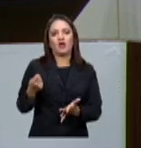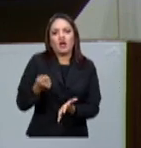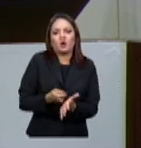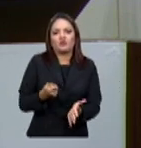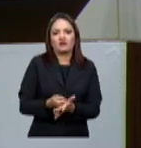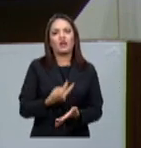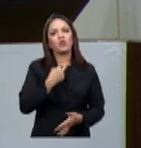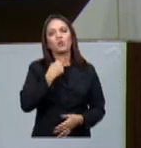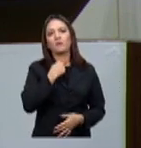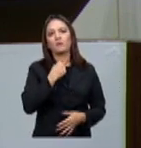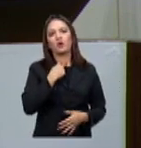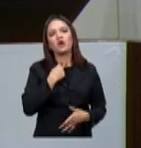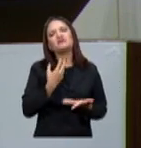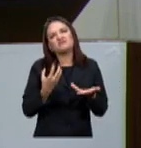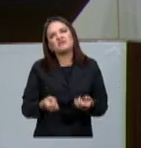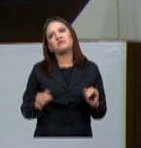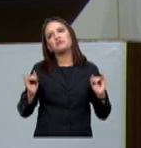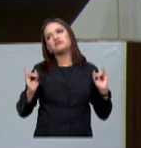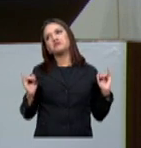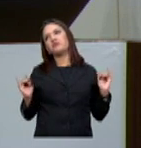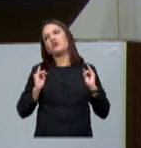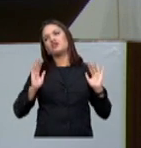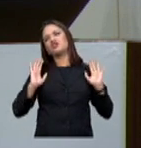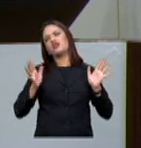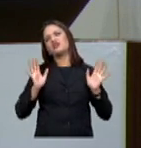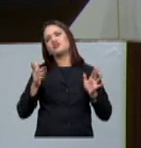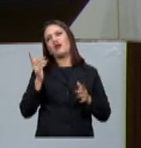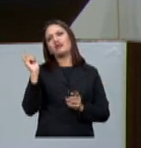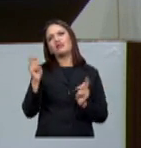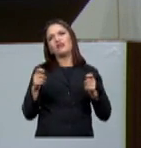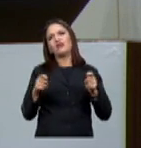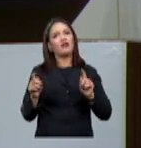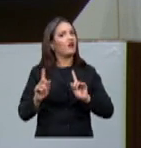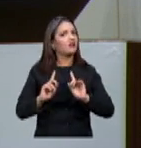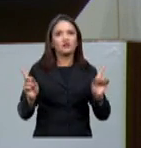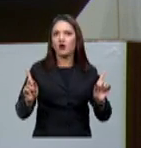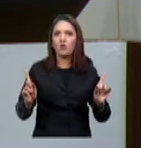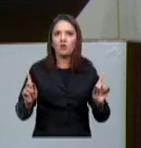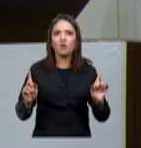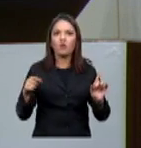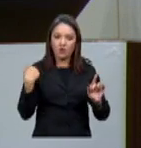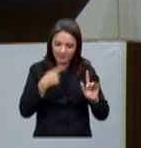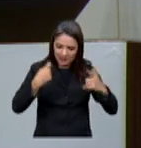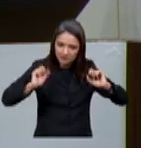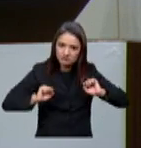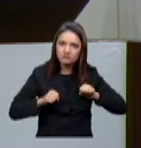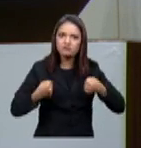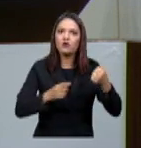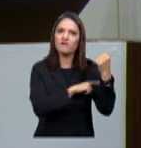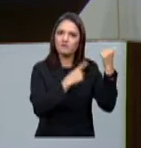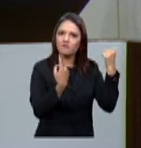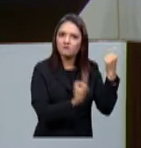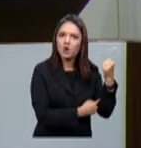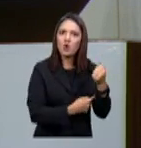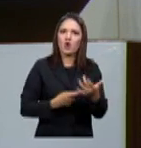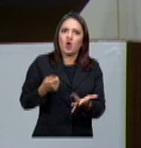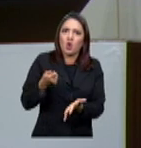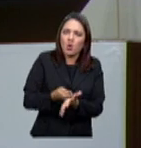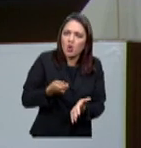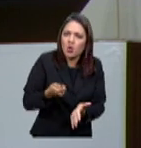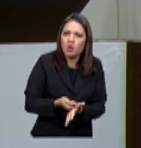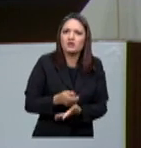conformismo achando que tudo já foi feito que não é preciso avançar mais não ao contrário é preciso manter a guarda